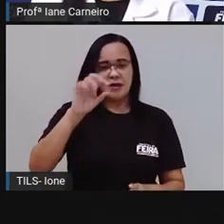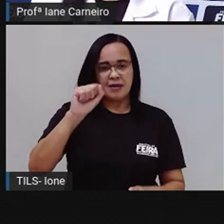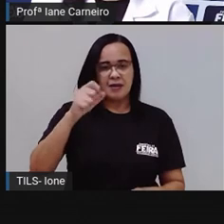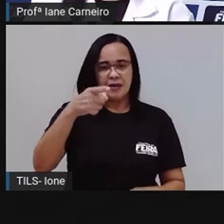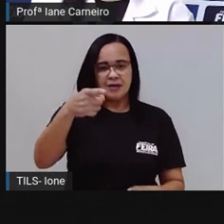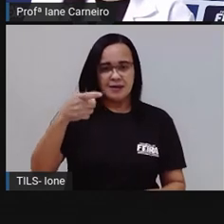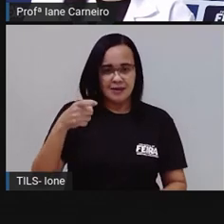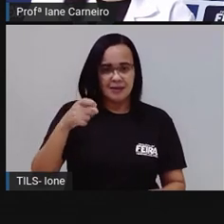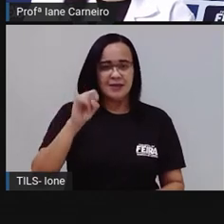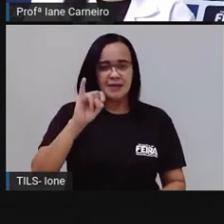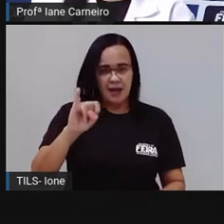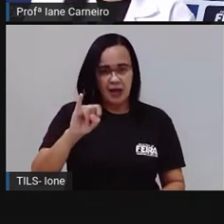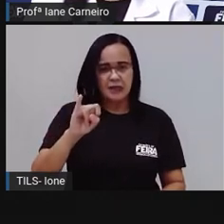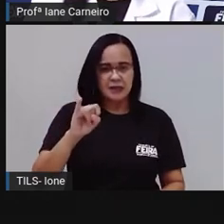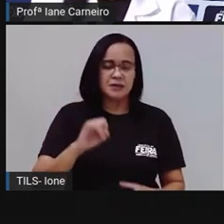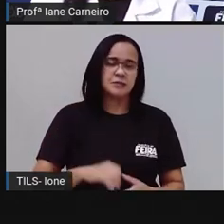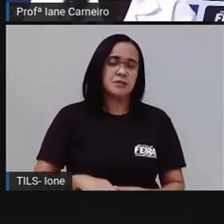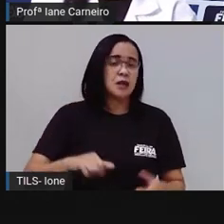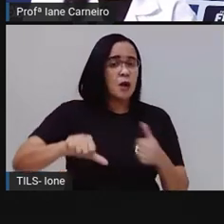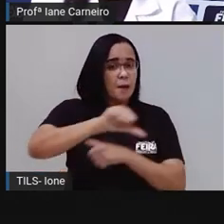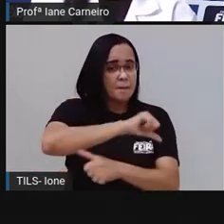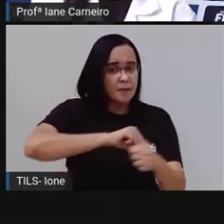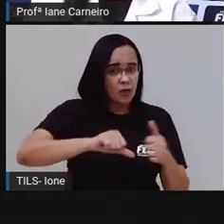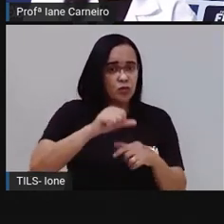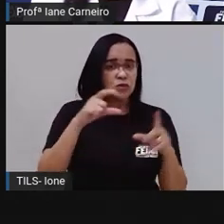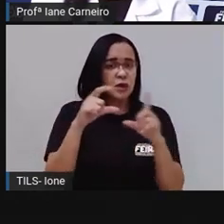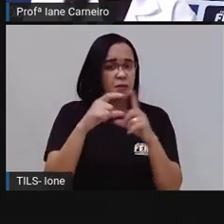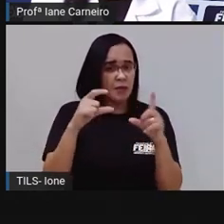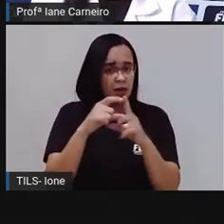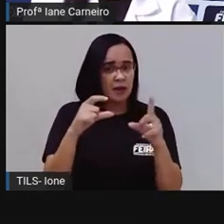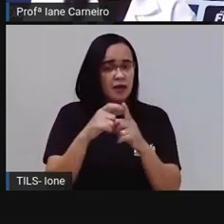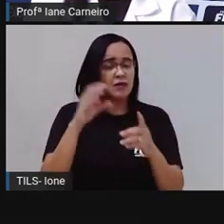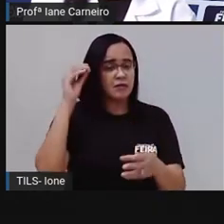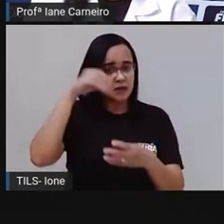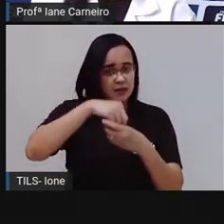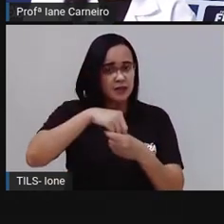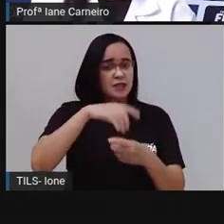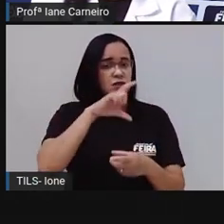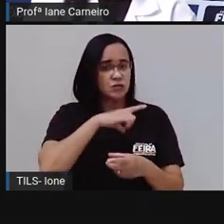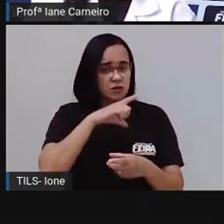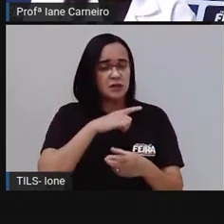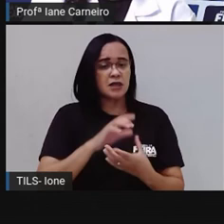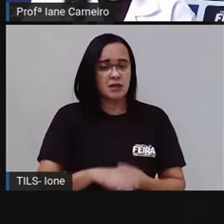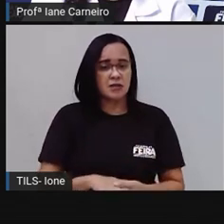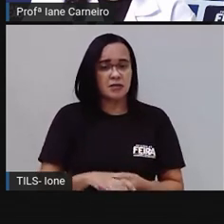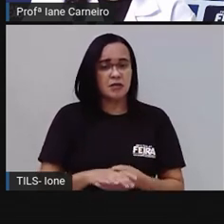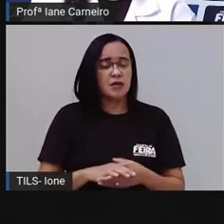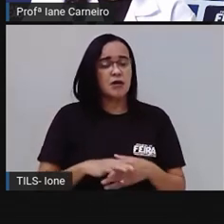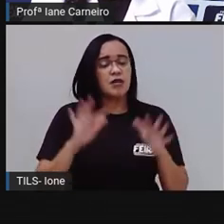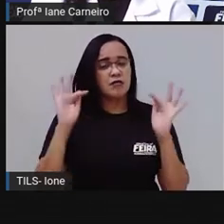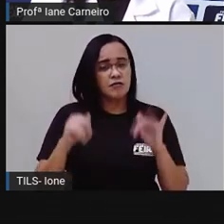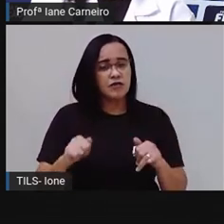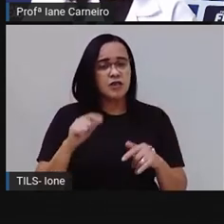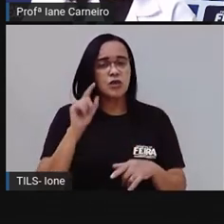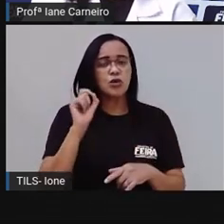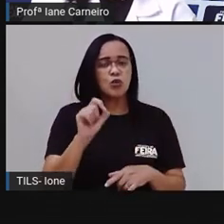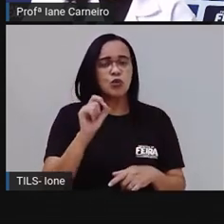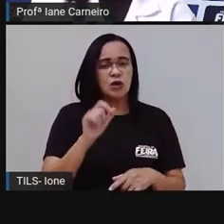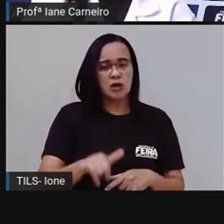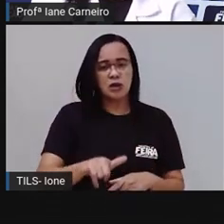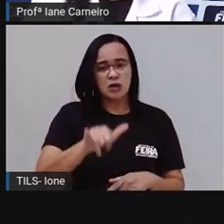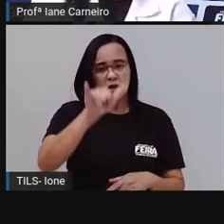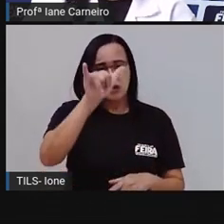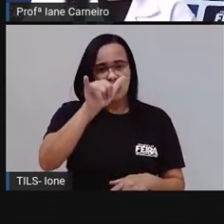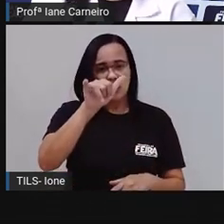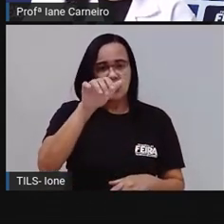Depende da posição dele na palavra. Para concluir, ó, a letrinha Y, que vai assumir o